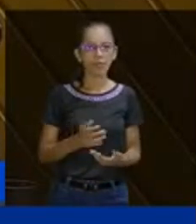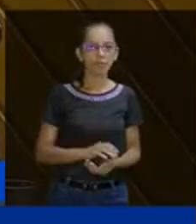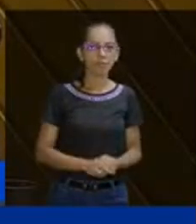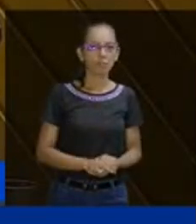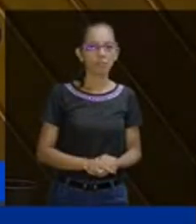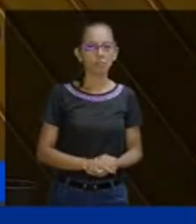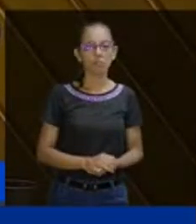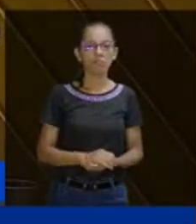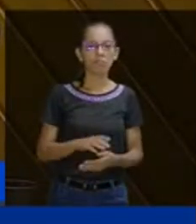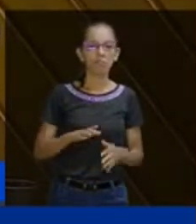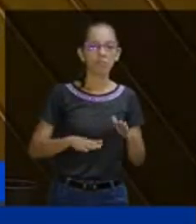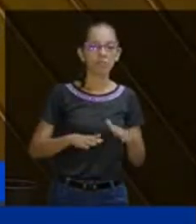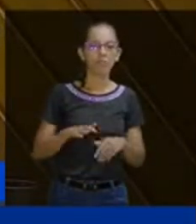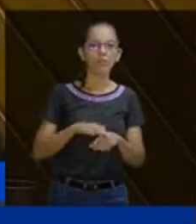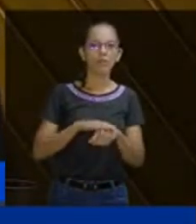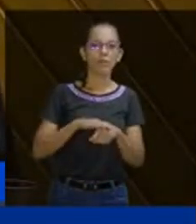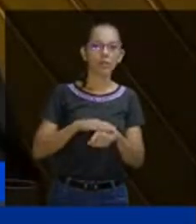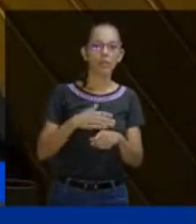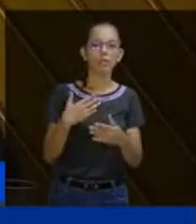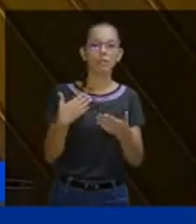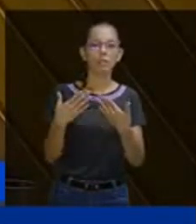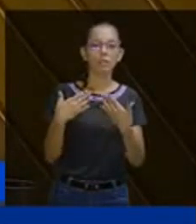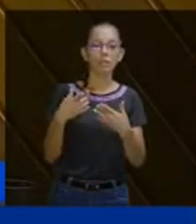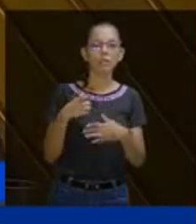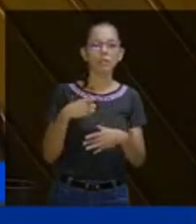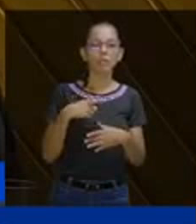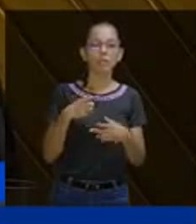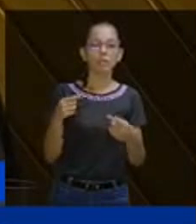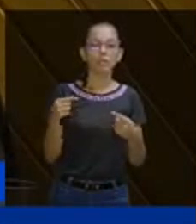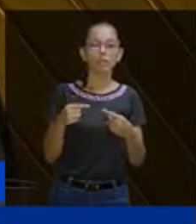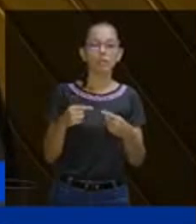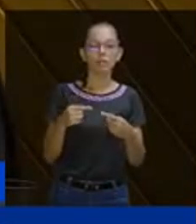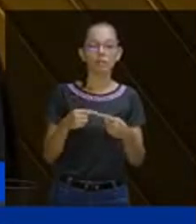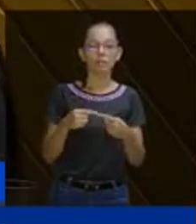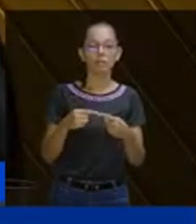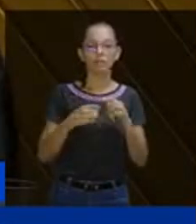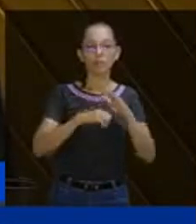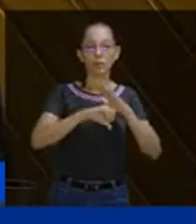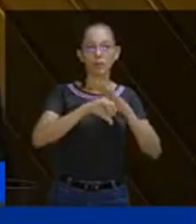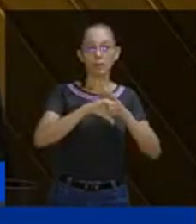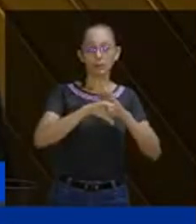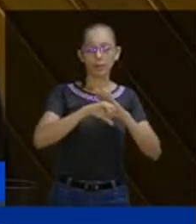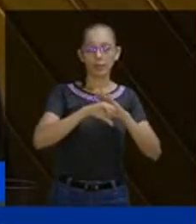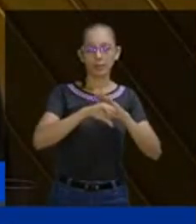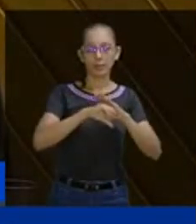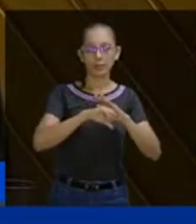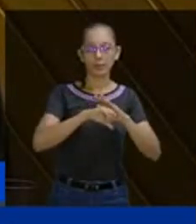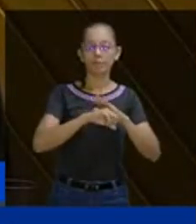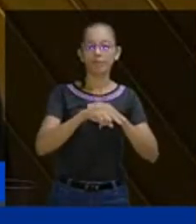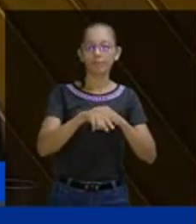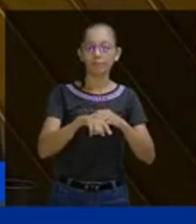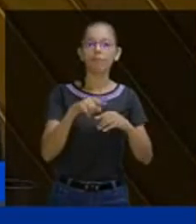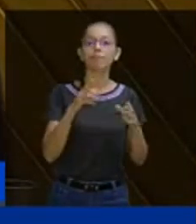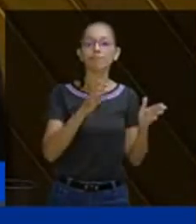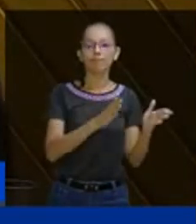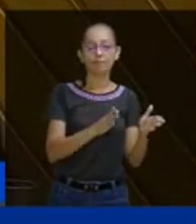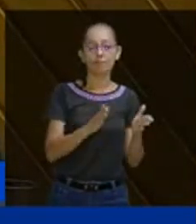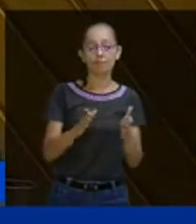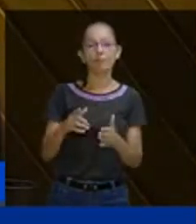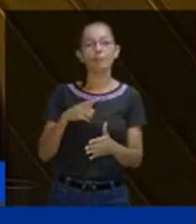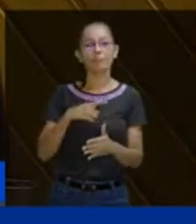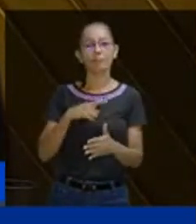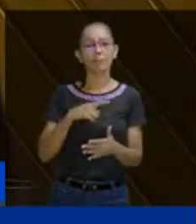armação escura e traz toga preta. A notícia está de que o crime organizado tem financiado até mesmo a